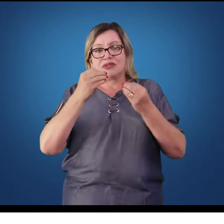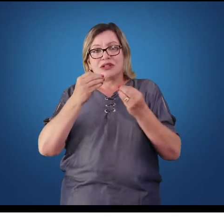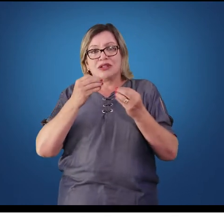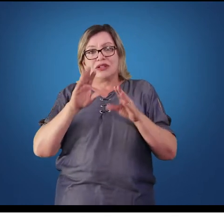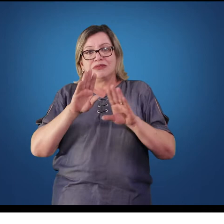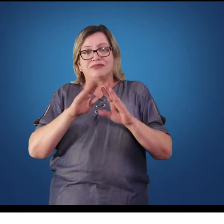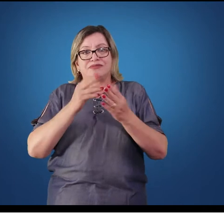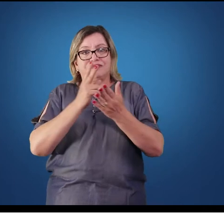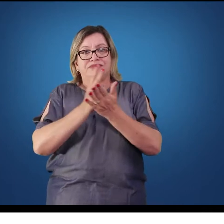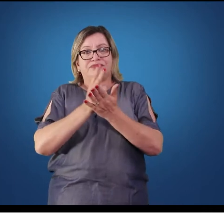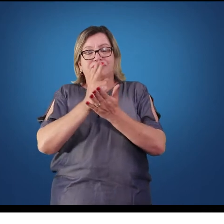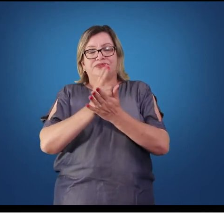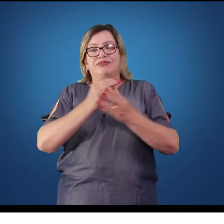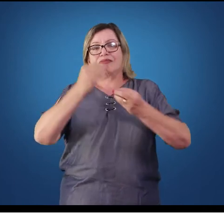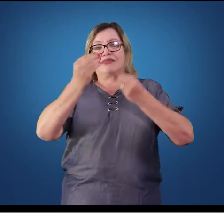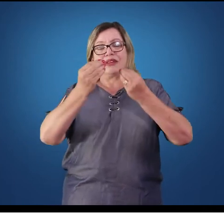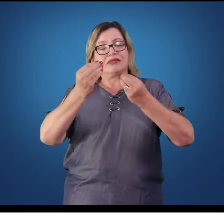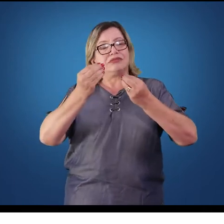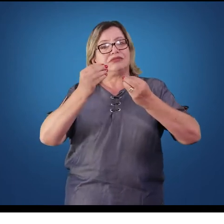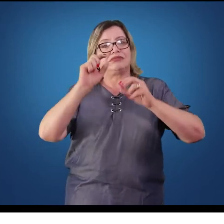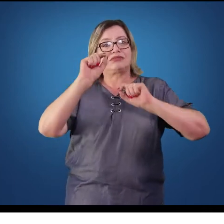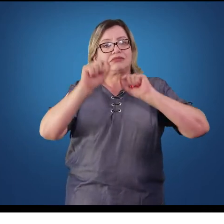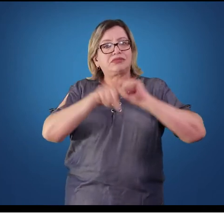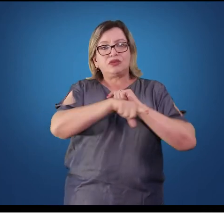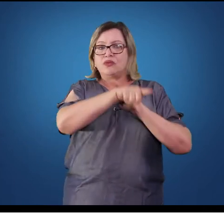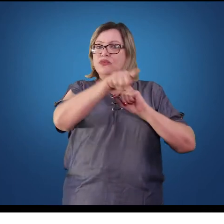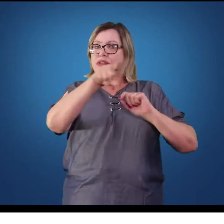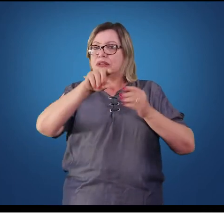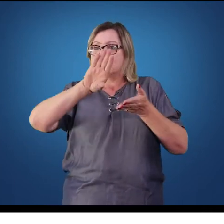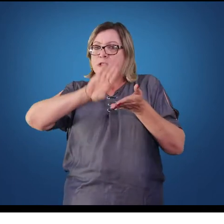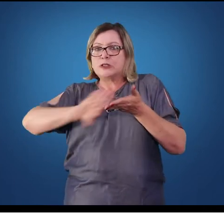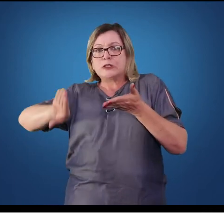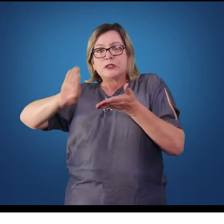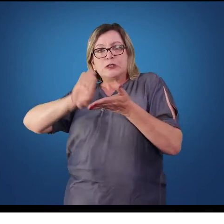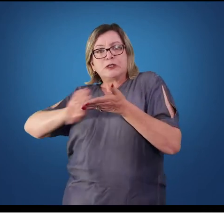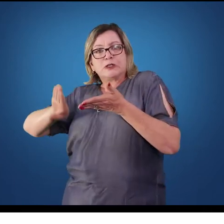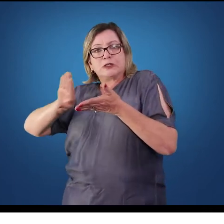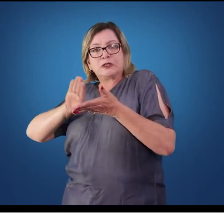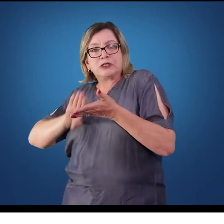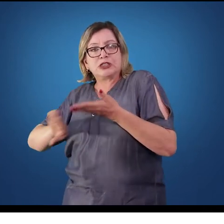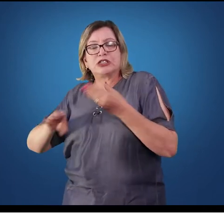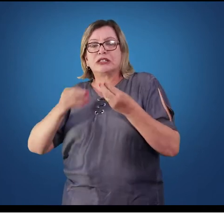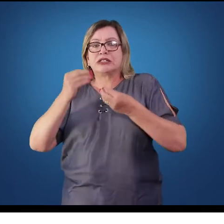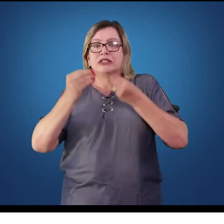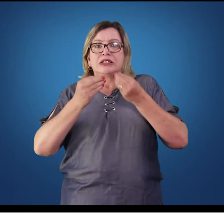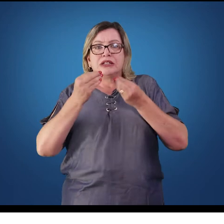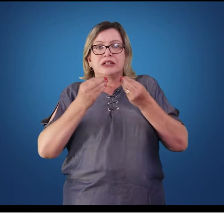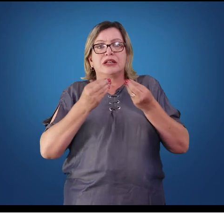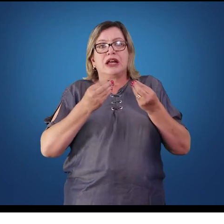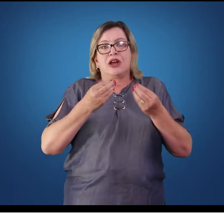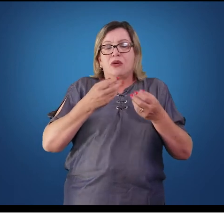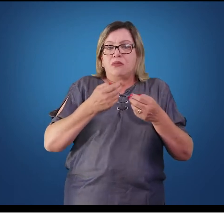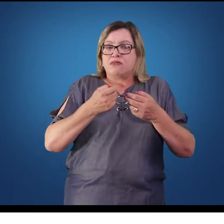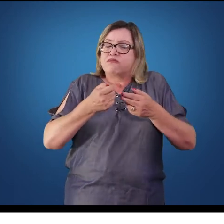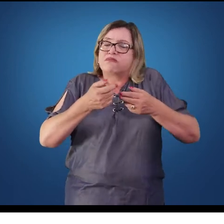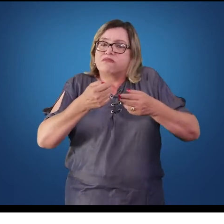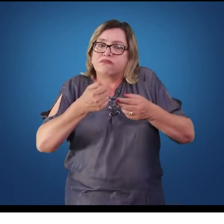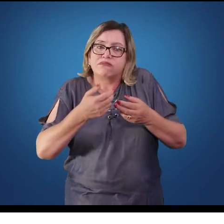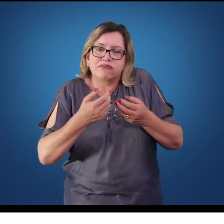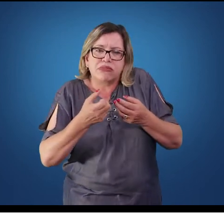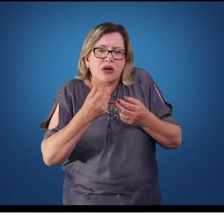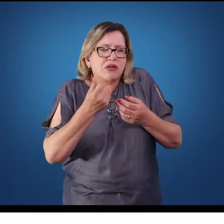de 40 miligramas por mercúrio. Ou seja, você retira, nesse processo, você retira uma certa quantidade